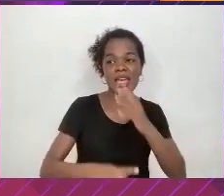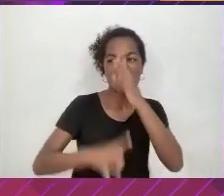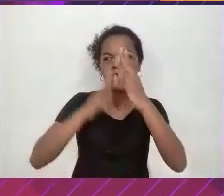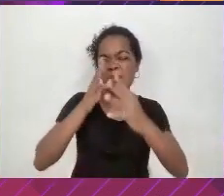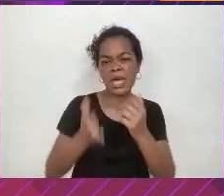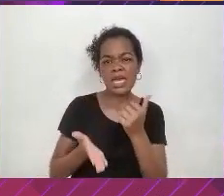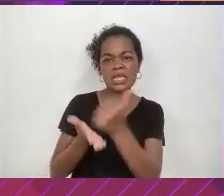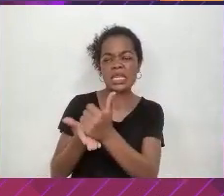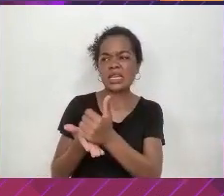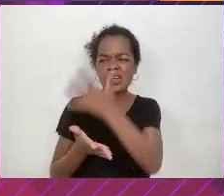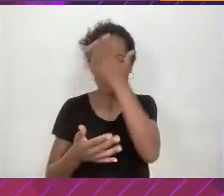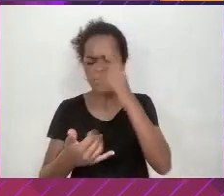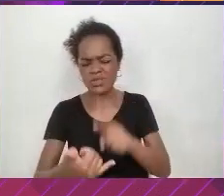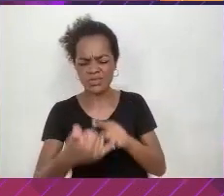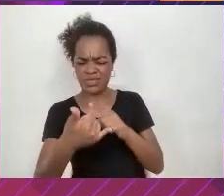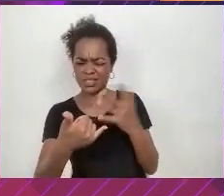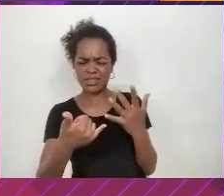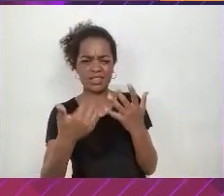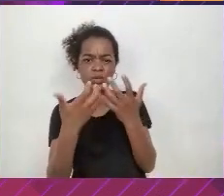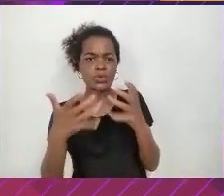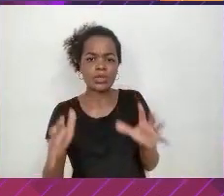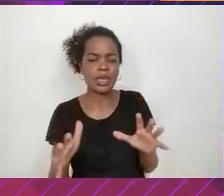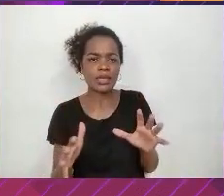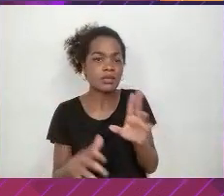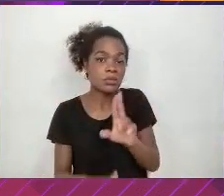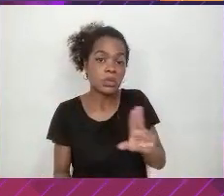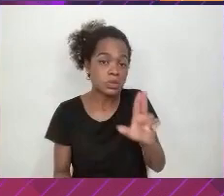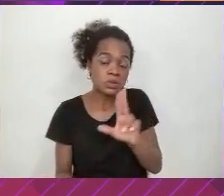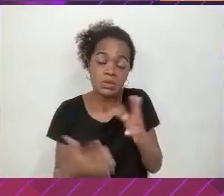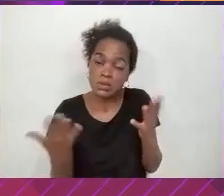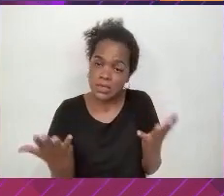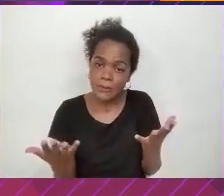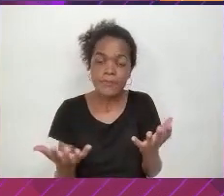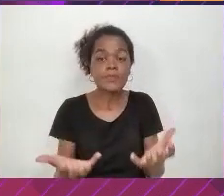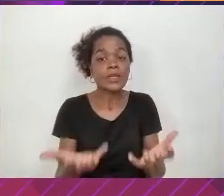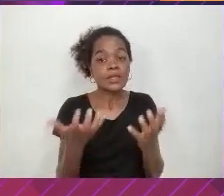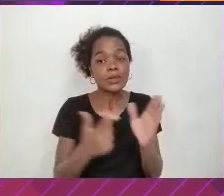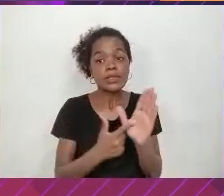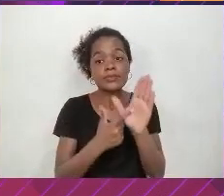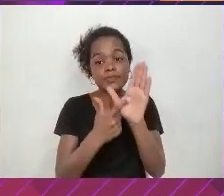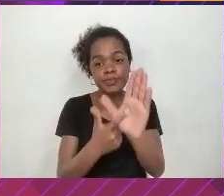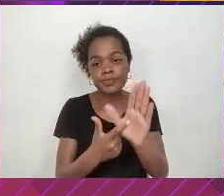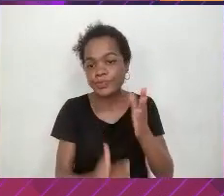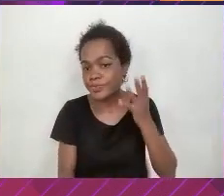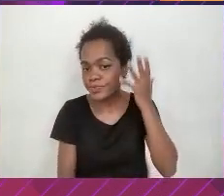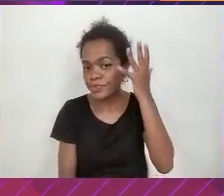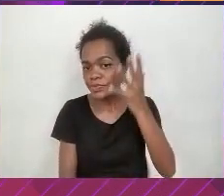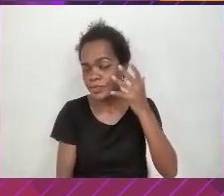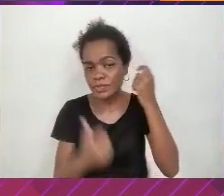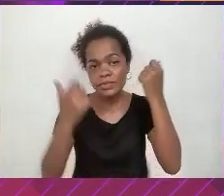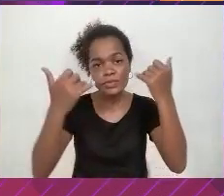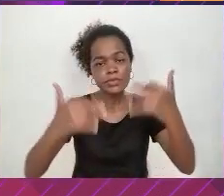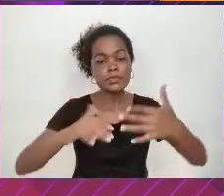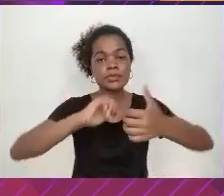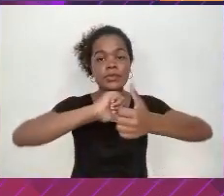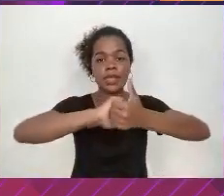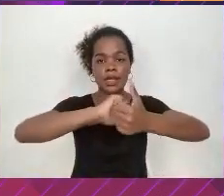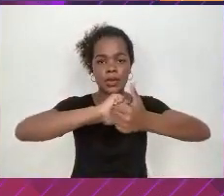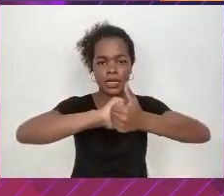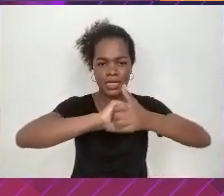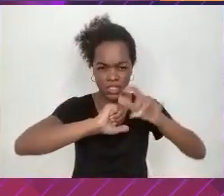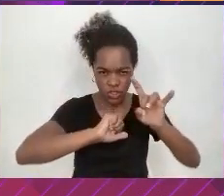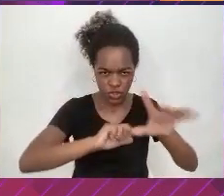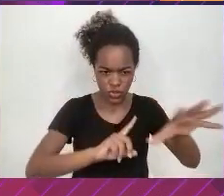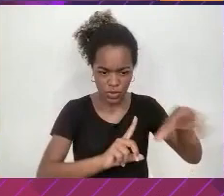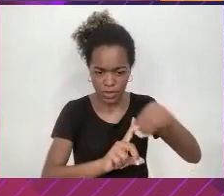Então, é mais ou menos isso que eu queria trazer, realçar a importância da qualidade não só na API, mas em todas as